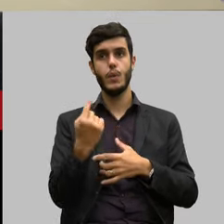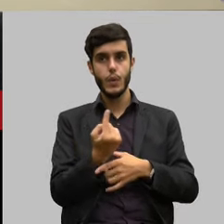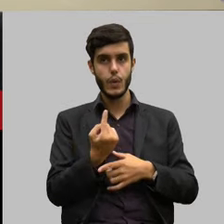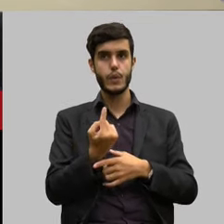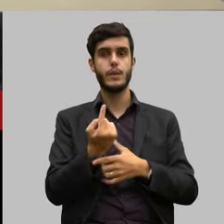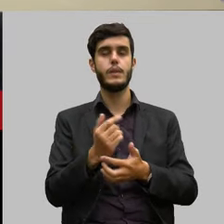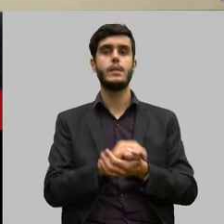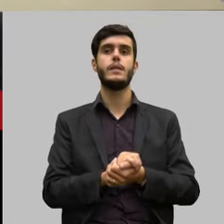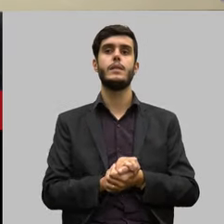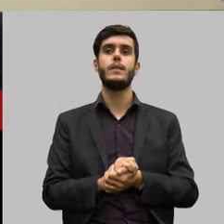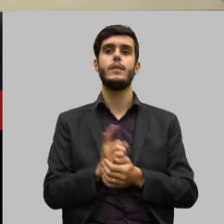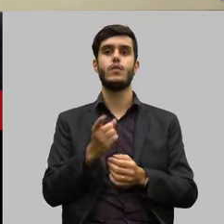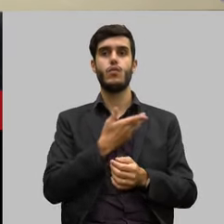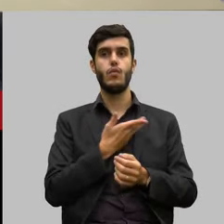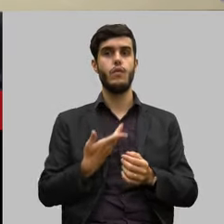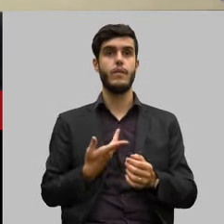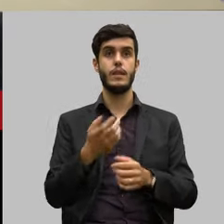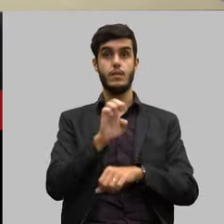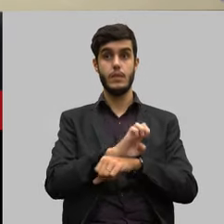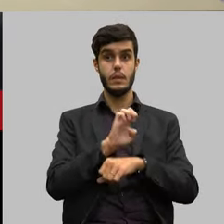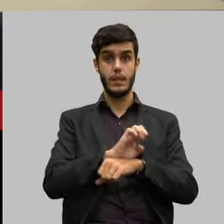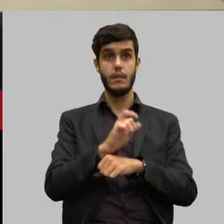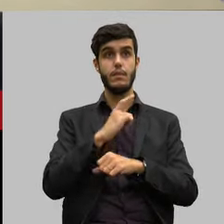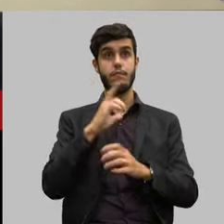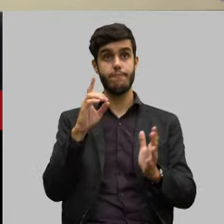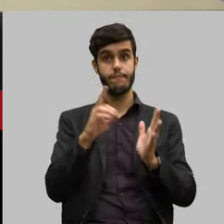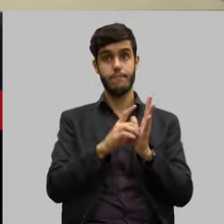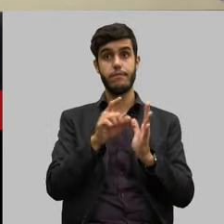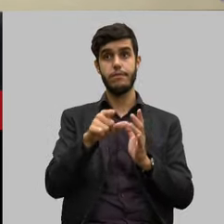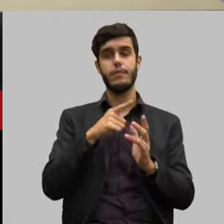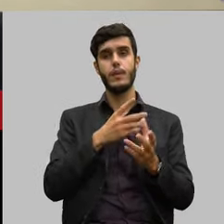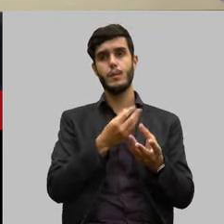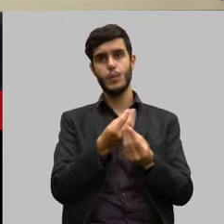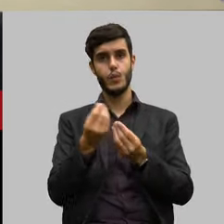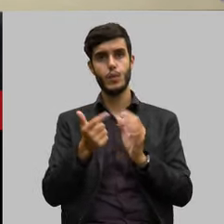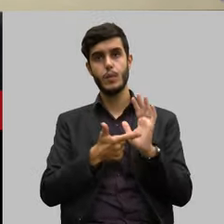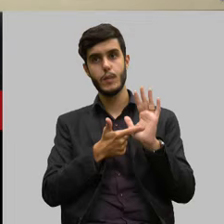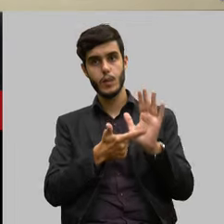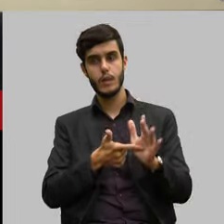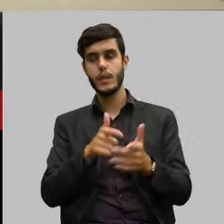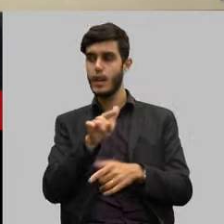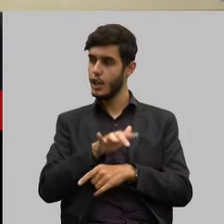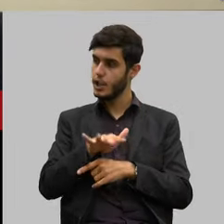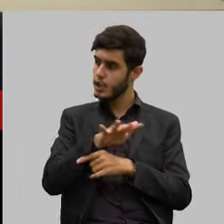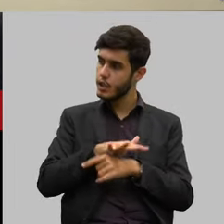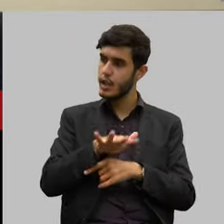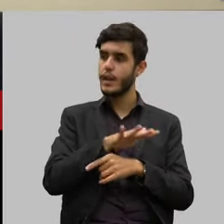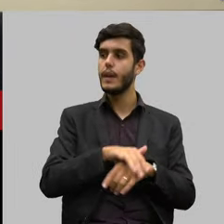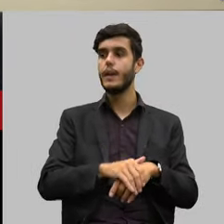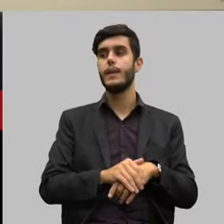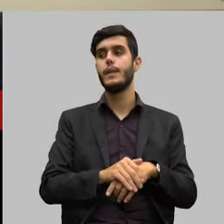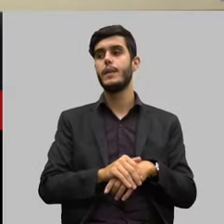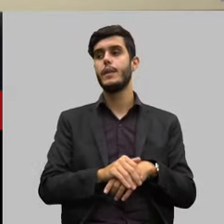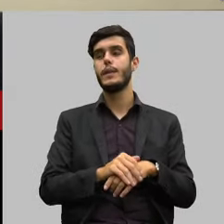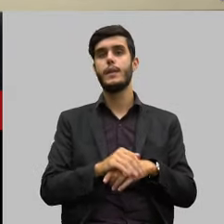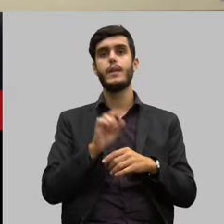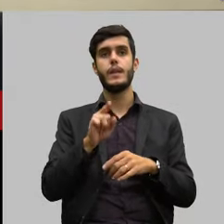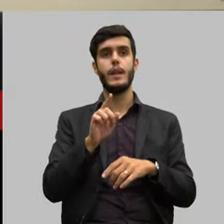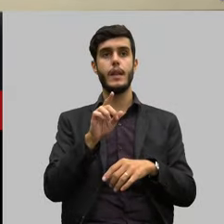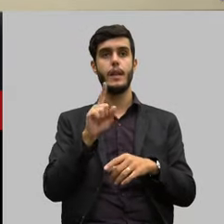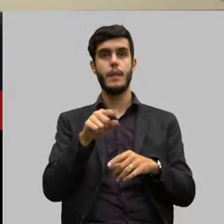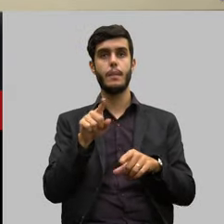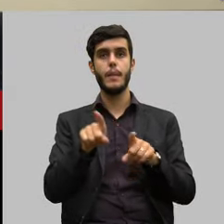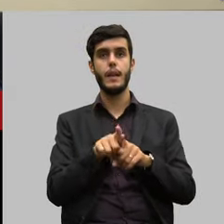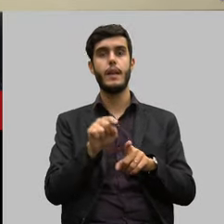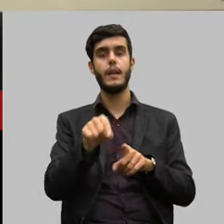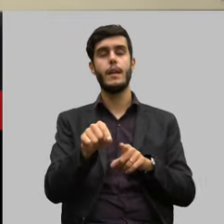o nosso governo do estado realmente tem muito que mostrar em nossa região recuperação de rodovias dezenas de